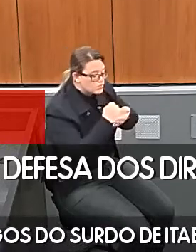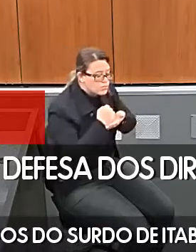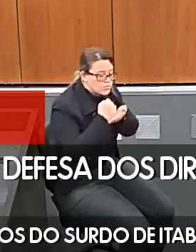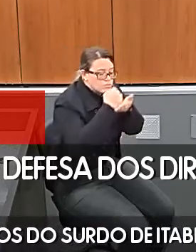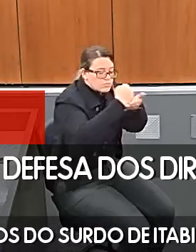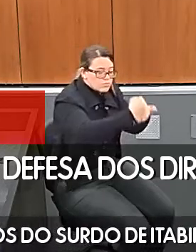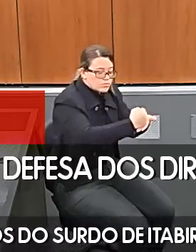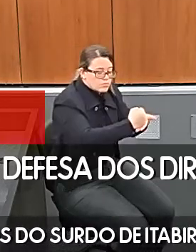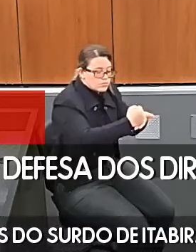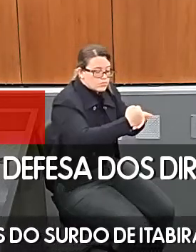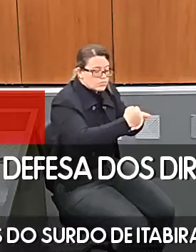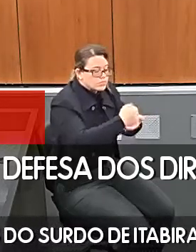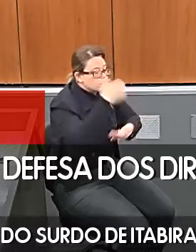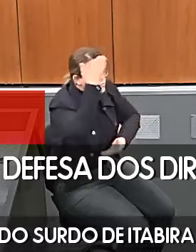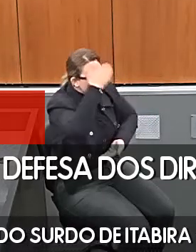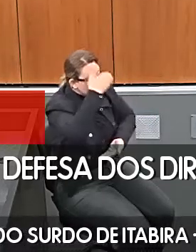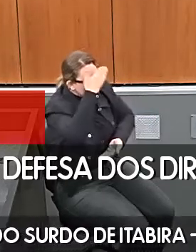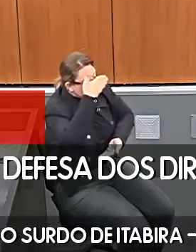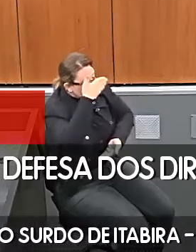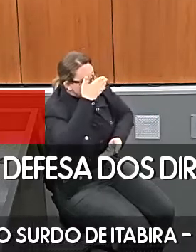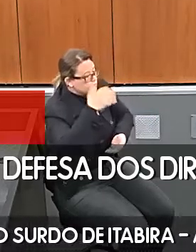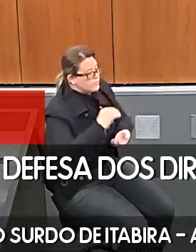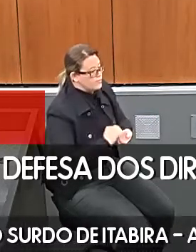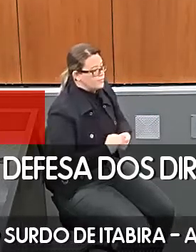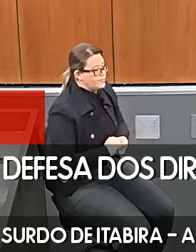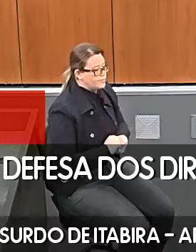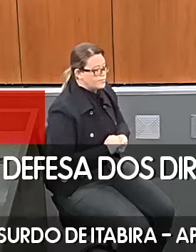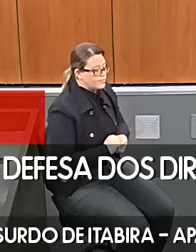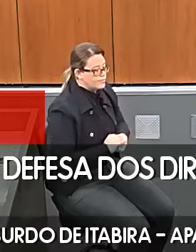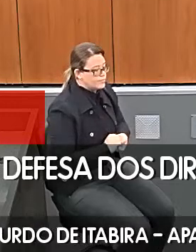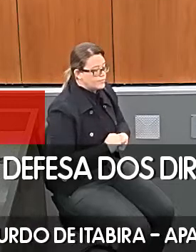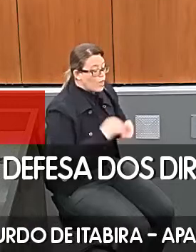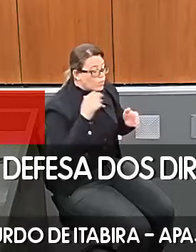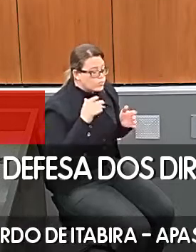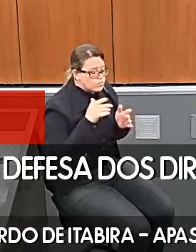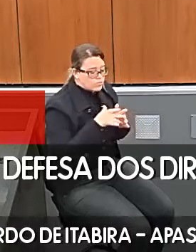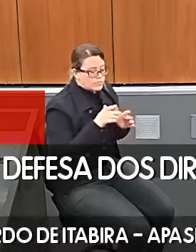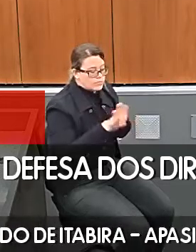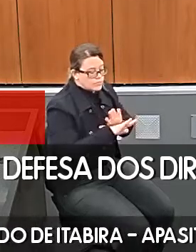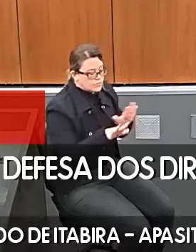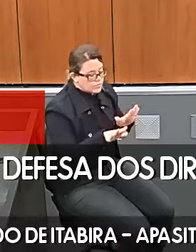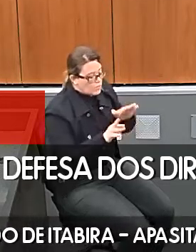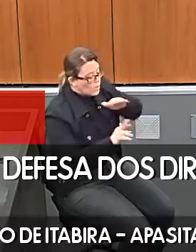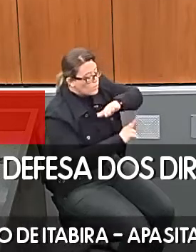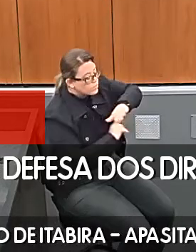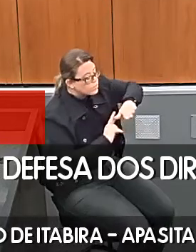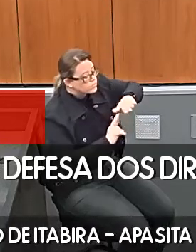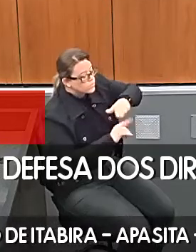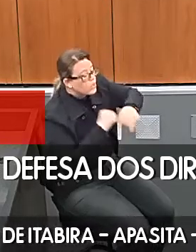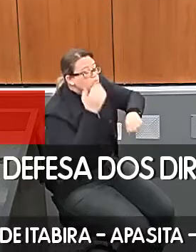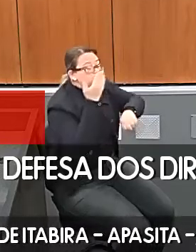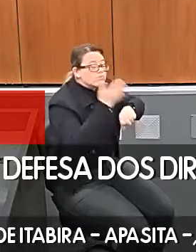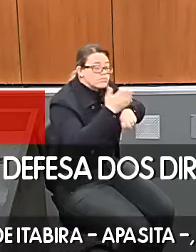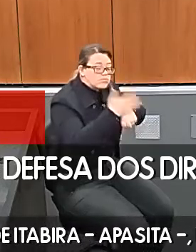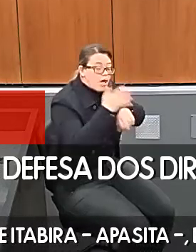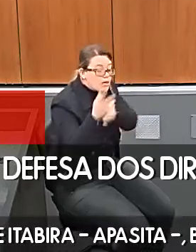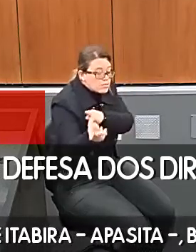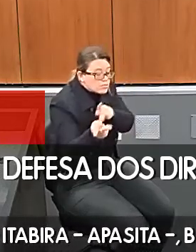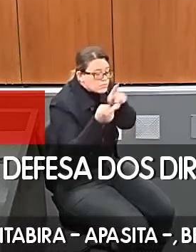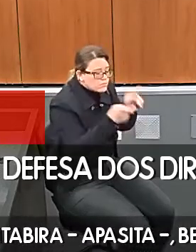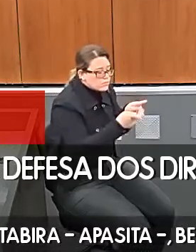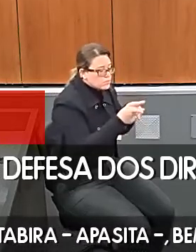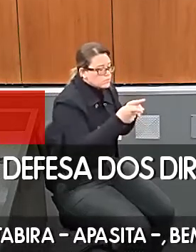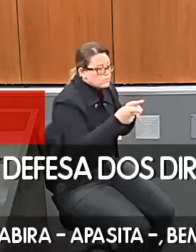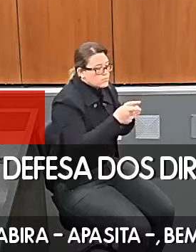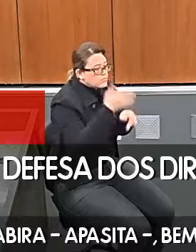cego, ressaltou. Bom, enfim, a nossa rodoviária treinou pessoas para receber os cegos que vêm